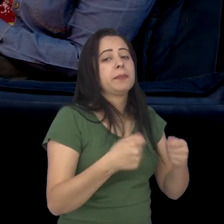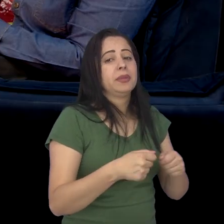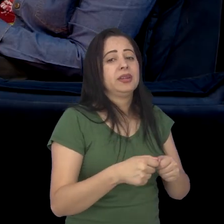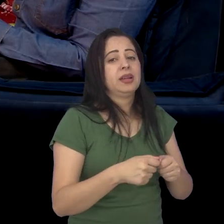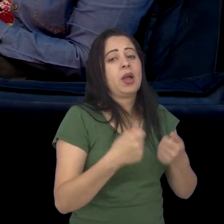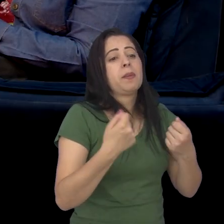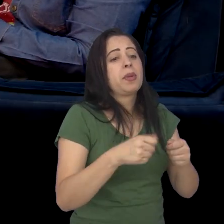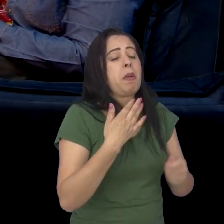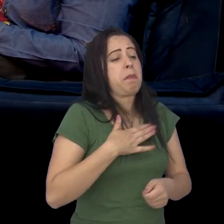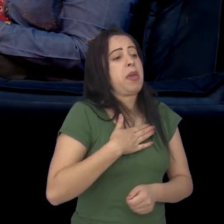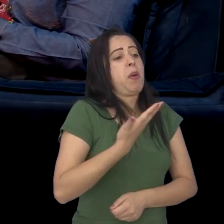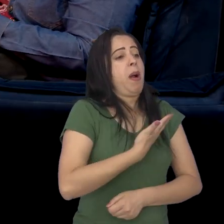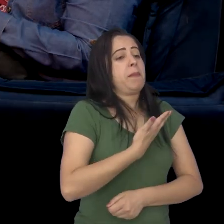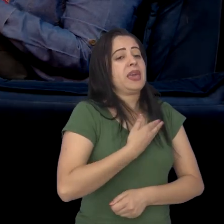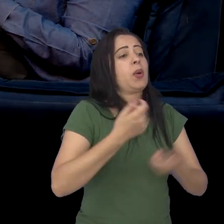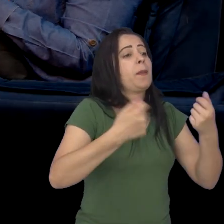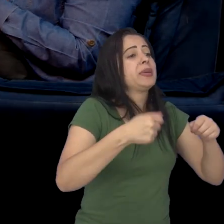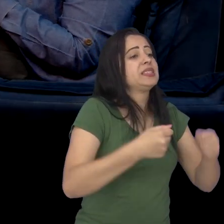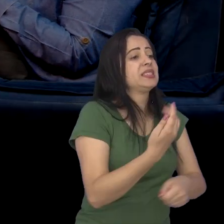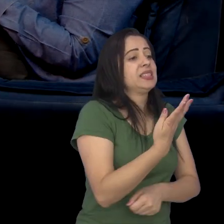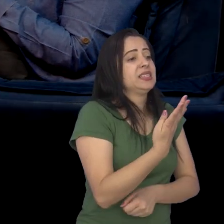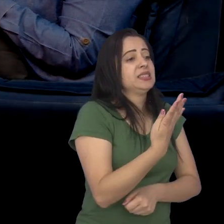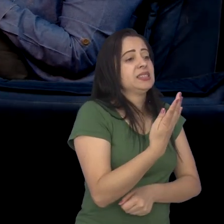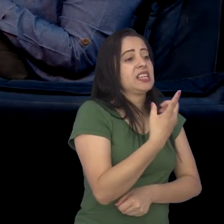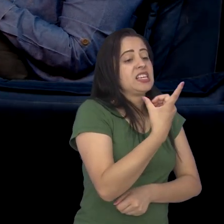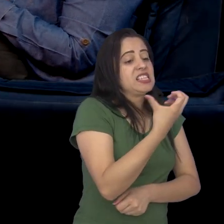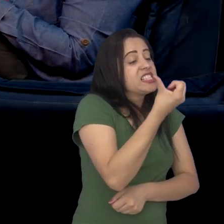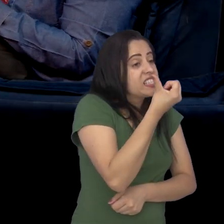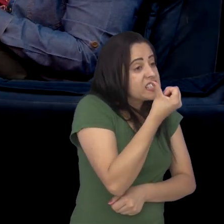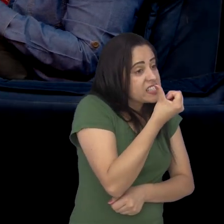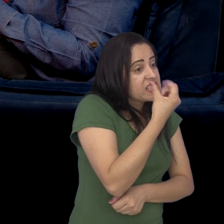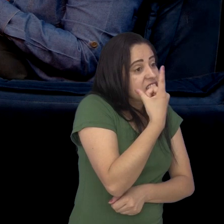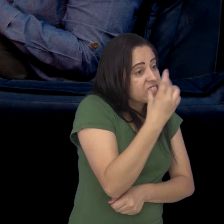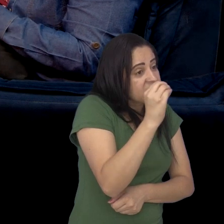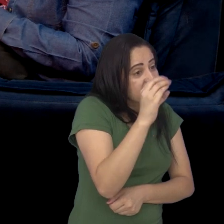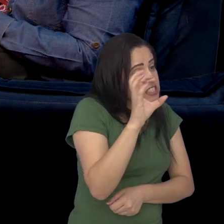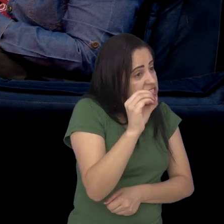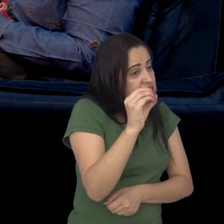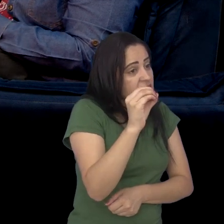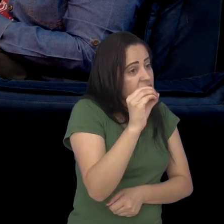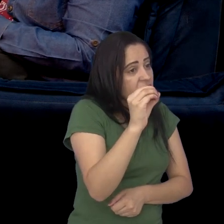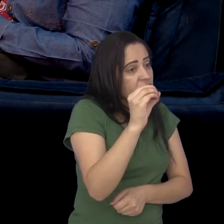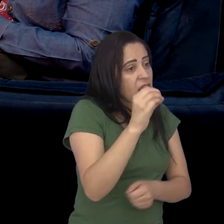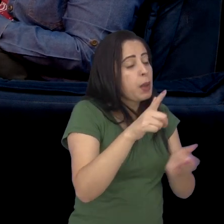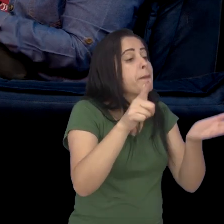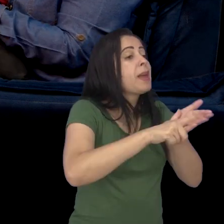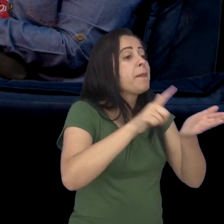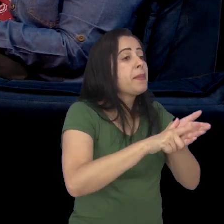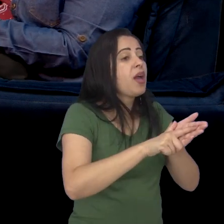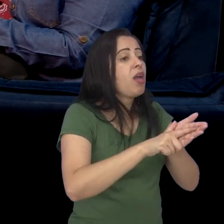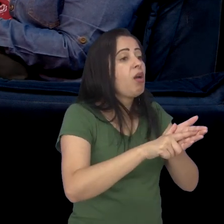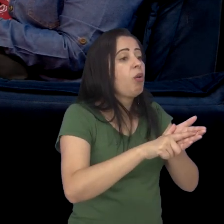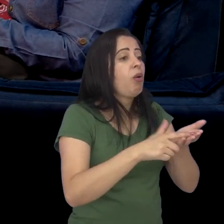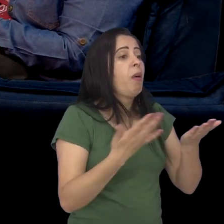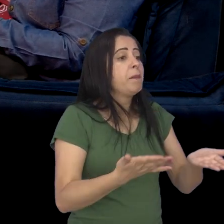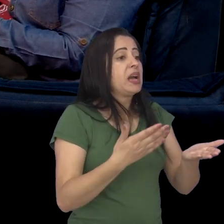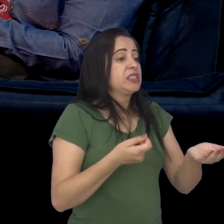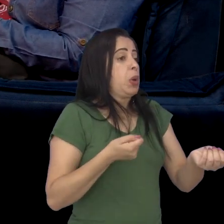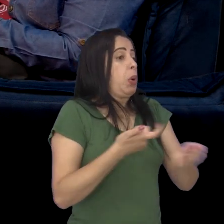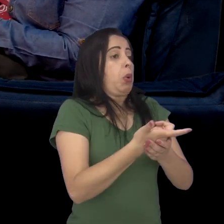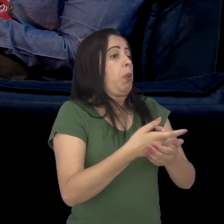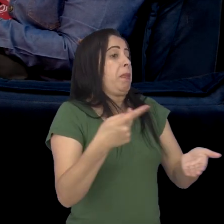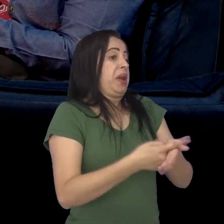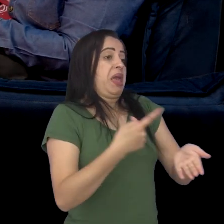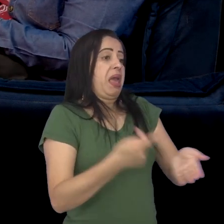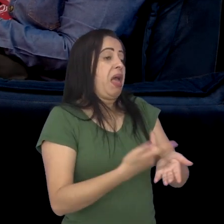movimento contrário. Meu amigo precisa de 100 saquinhos. E o cara disse que vinha 4 pães em cada saquinho. Daí eu vim aqui para comprar 400 pães, mas